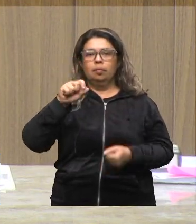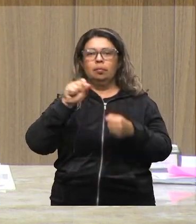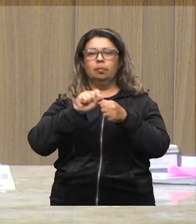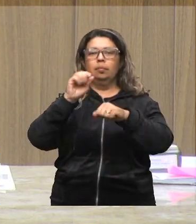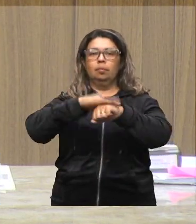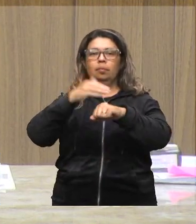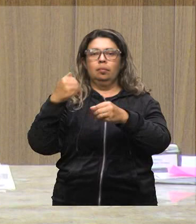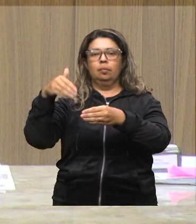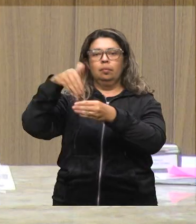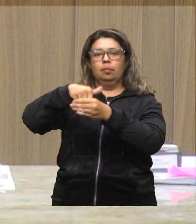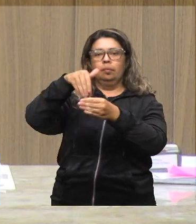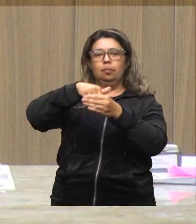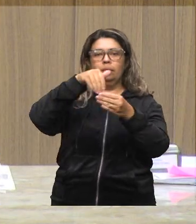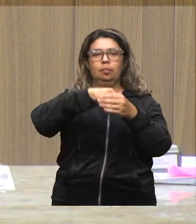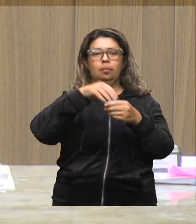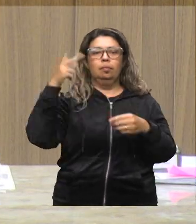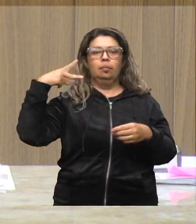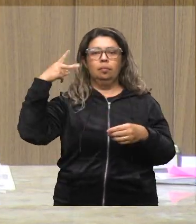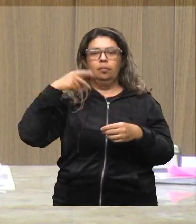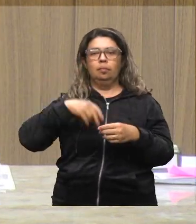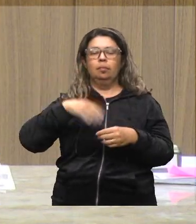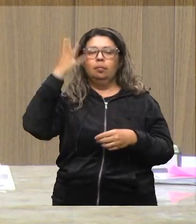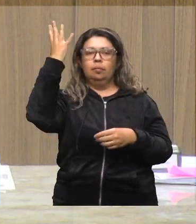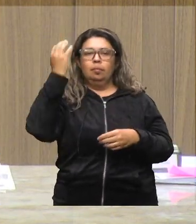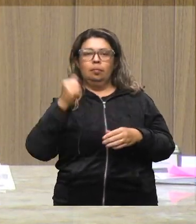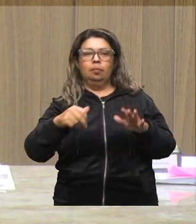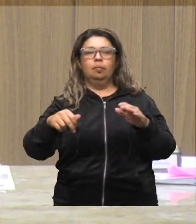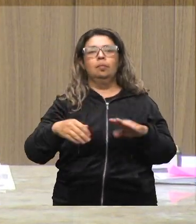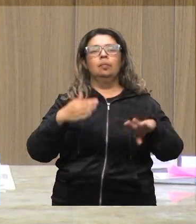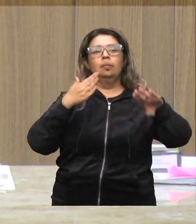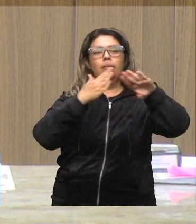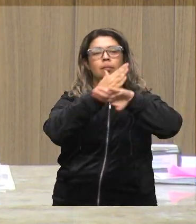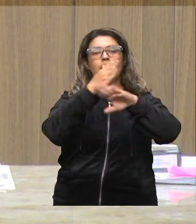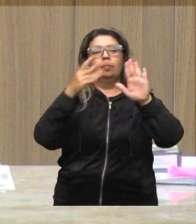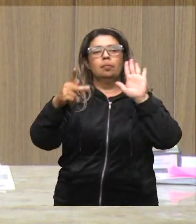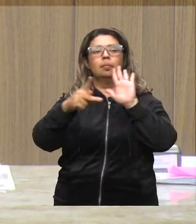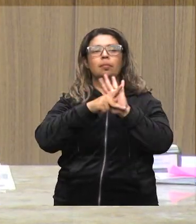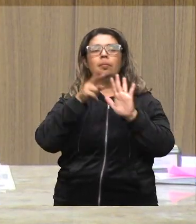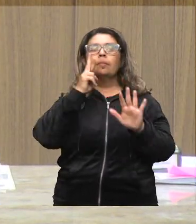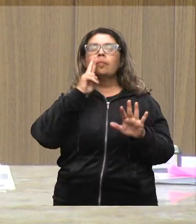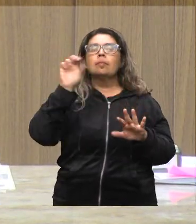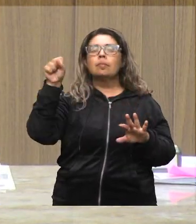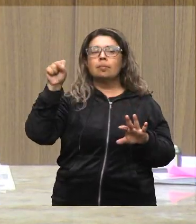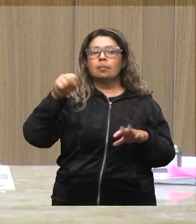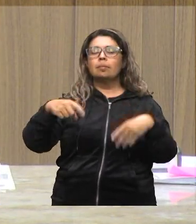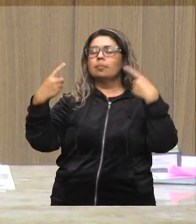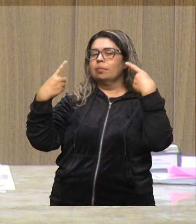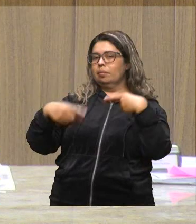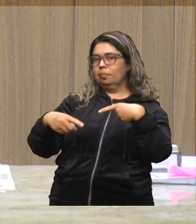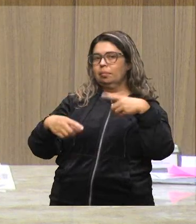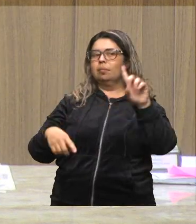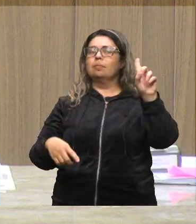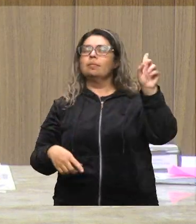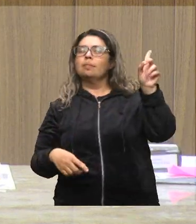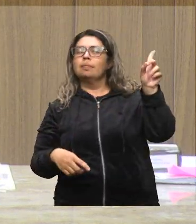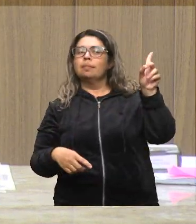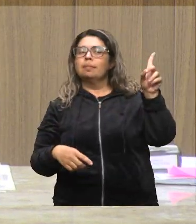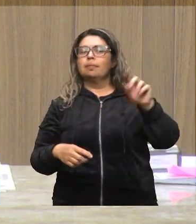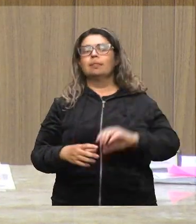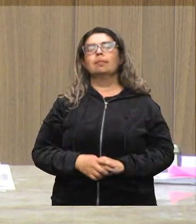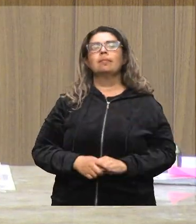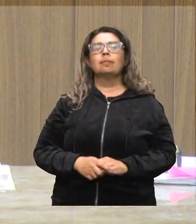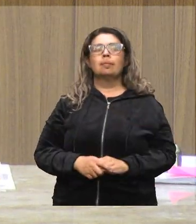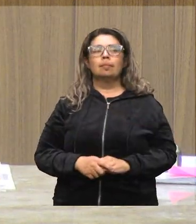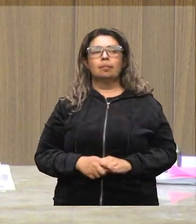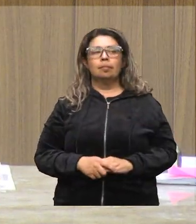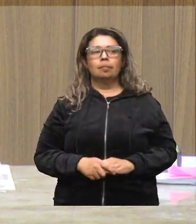de votação. Os vereadores que foram favoráveis à aprovação do projeto, respondam sim. E os que forem contrários,